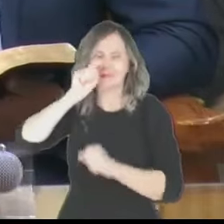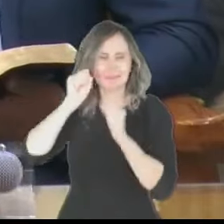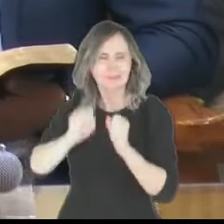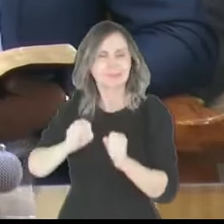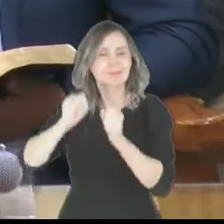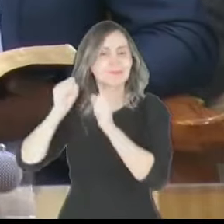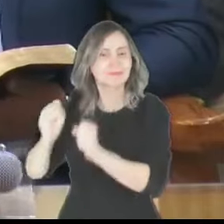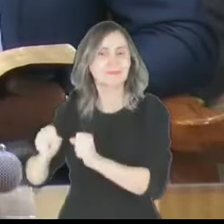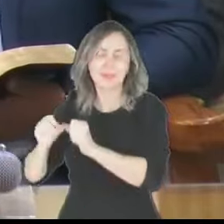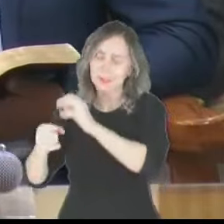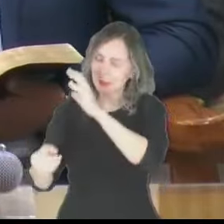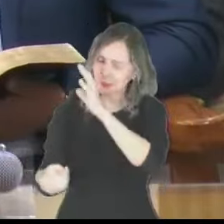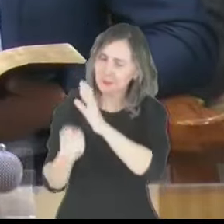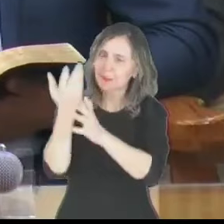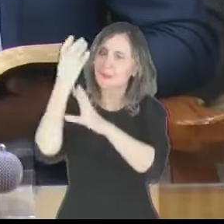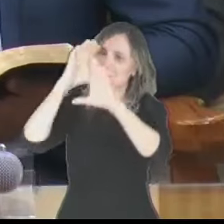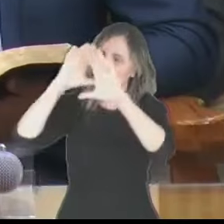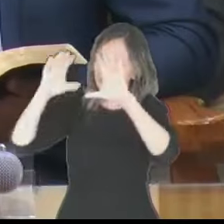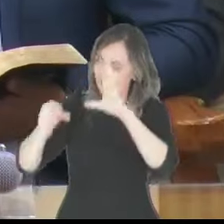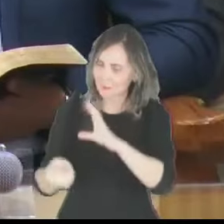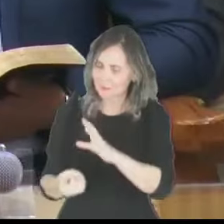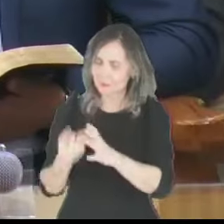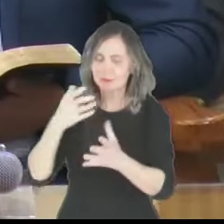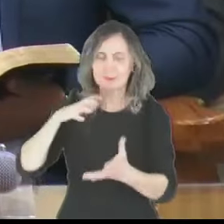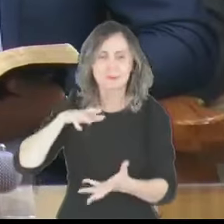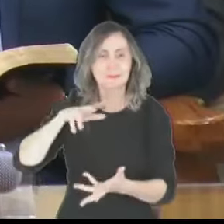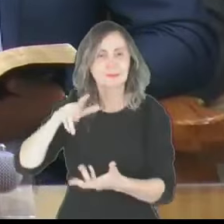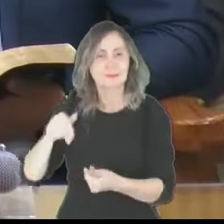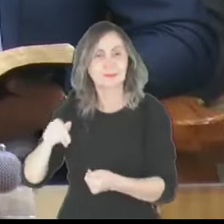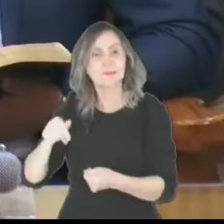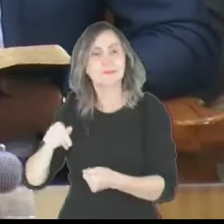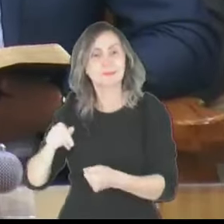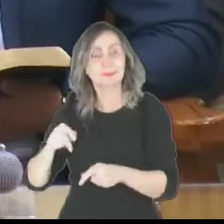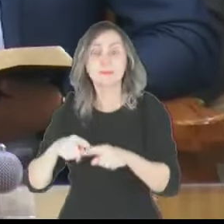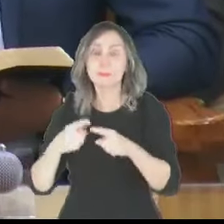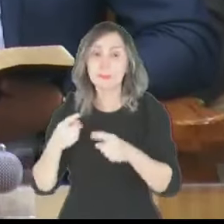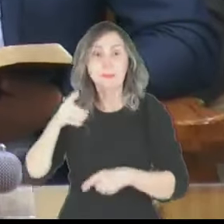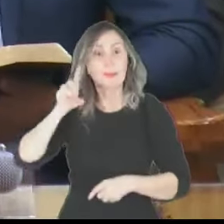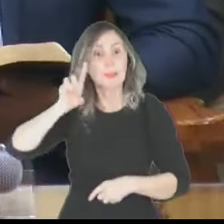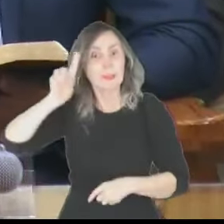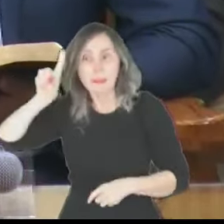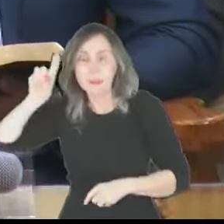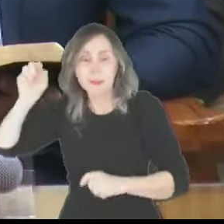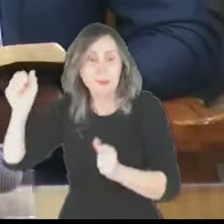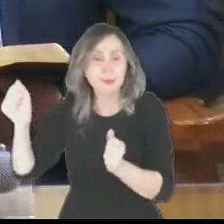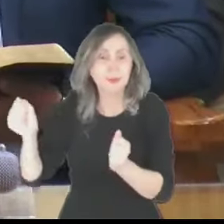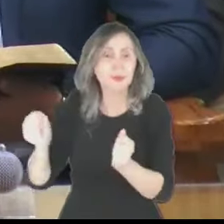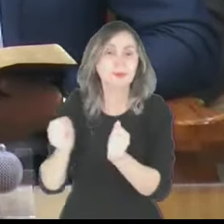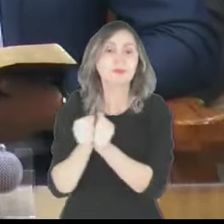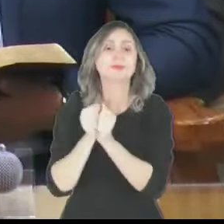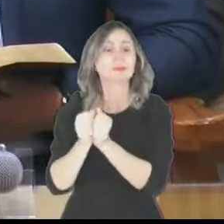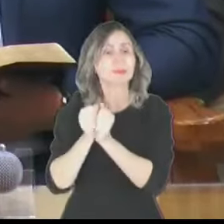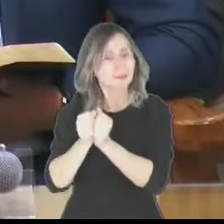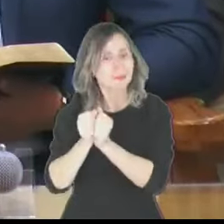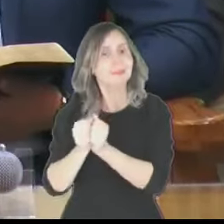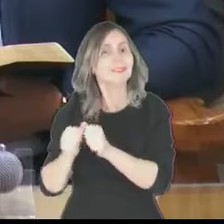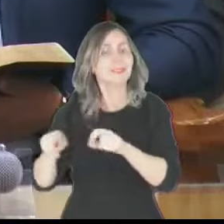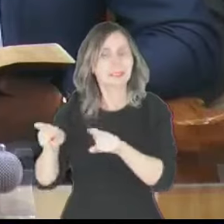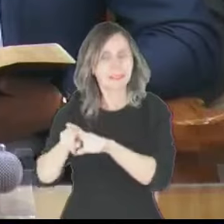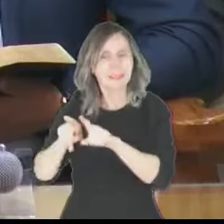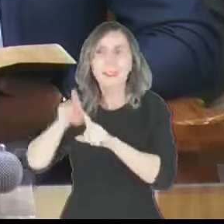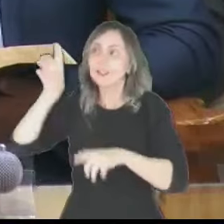Criador dos céus E da terra É o Deus Tanto transcendental Mas é o Deus Emmanuel É o Deus Conosco O Deus Que está